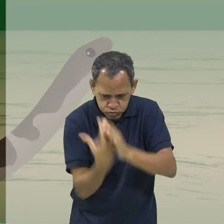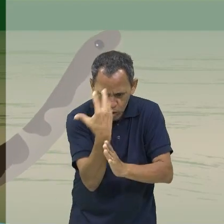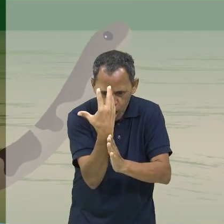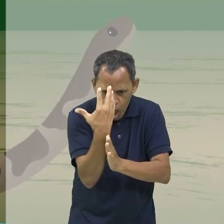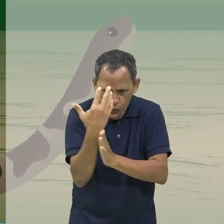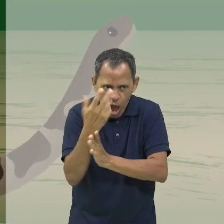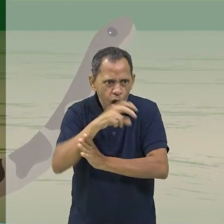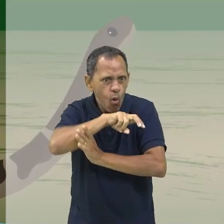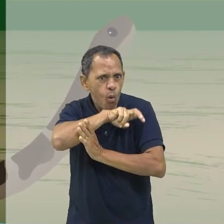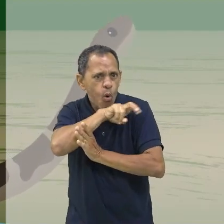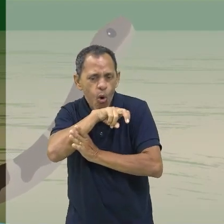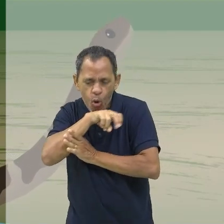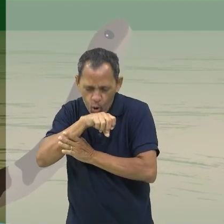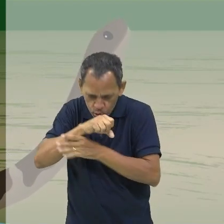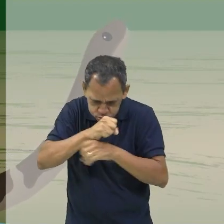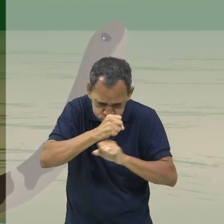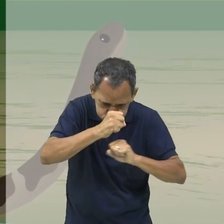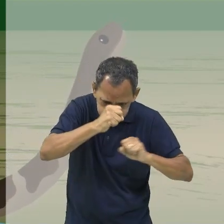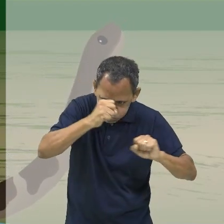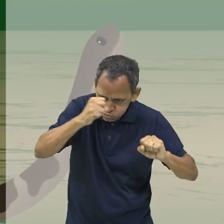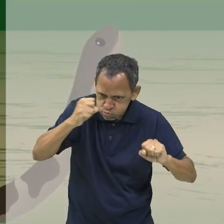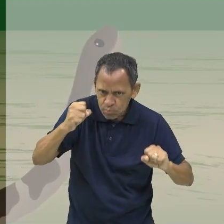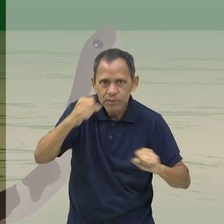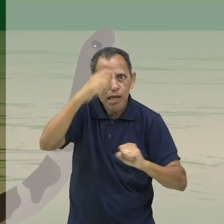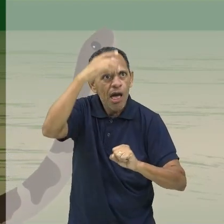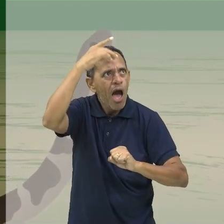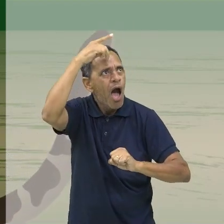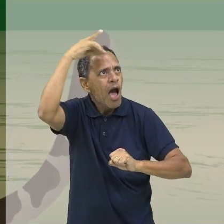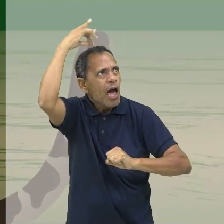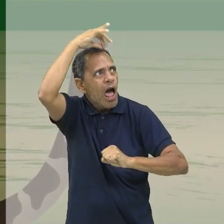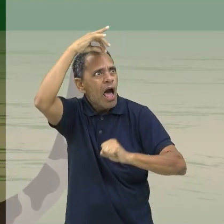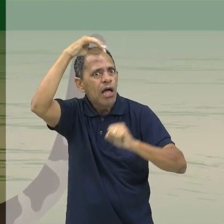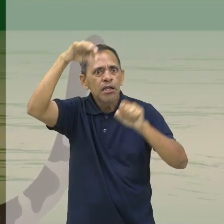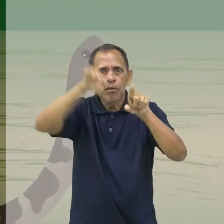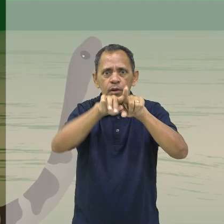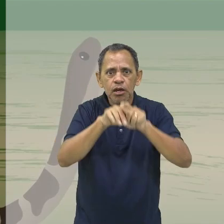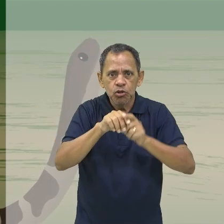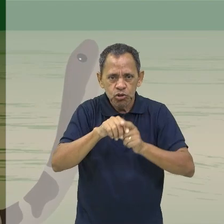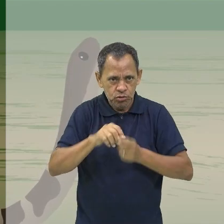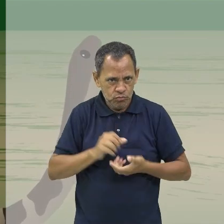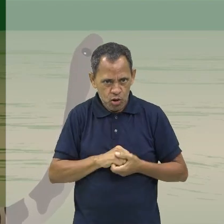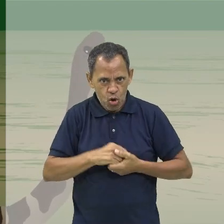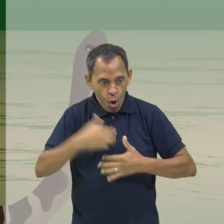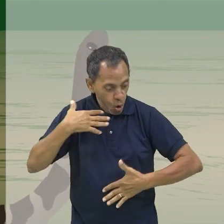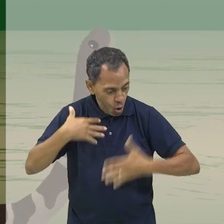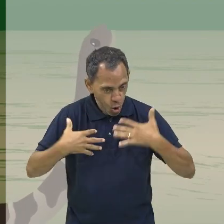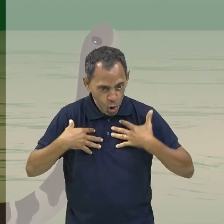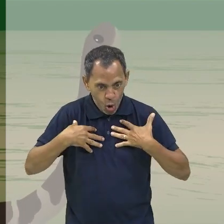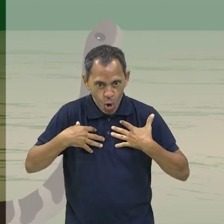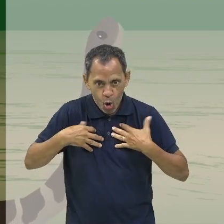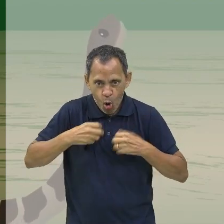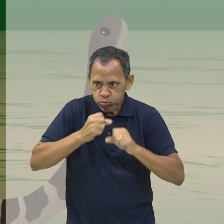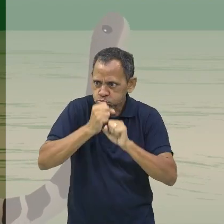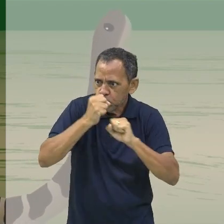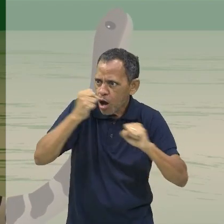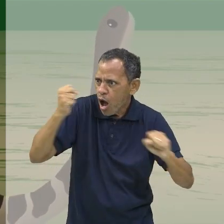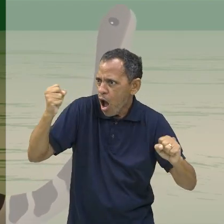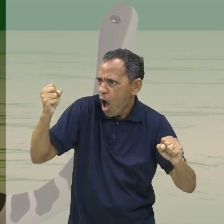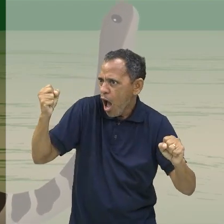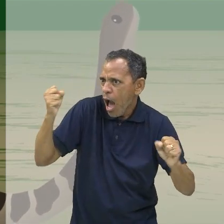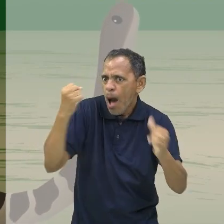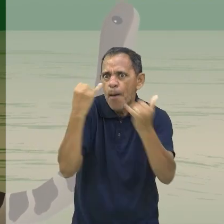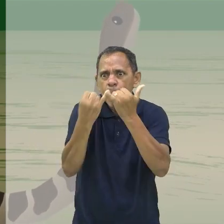gigantesca e sagrada. Seu corpo era imenso e cintilava como se fosse feito